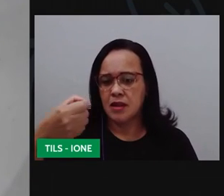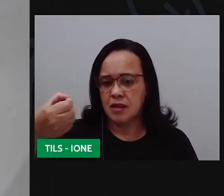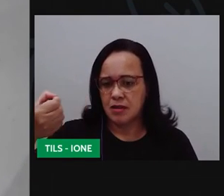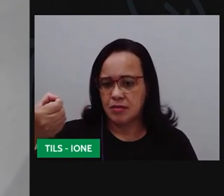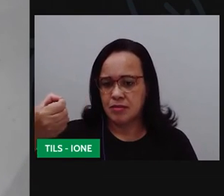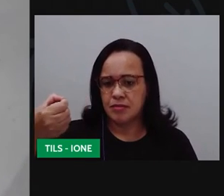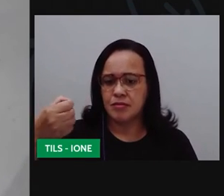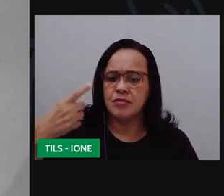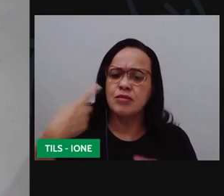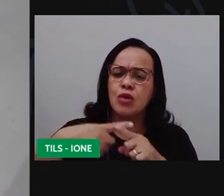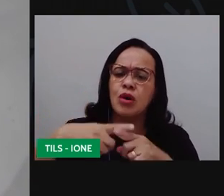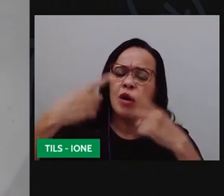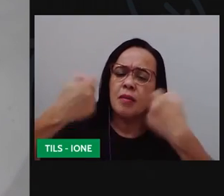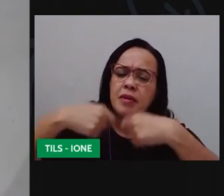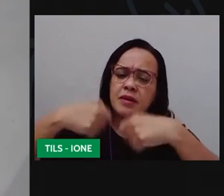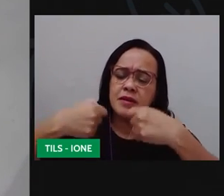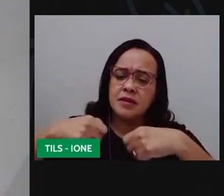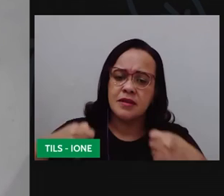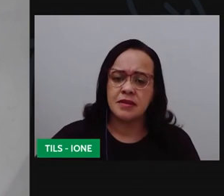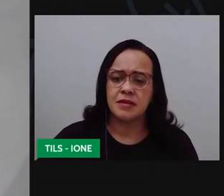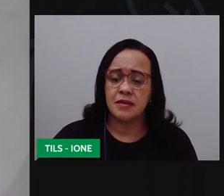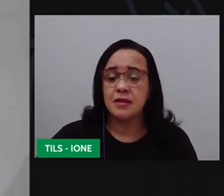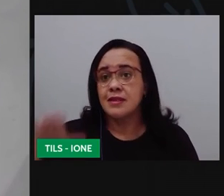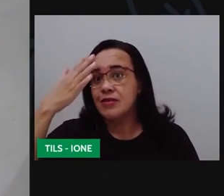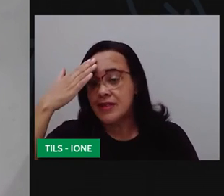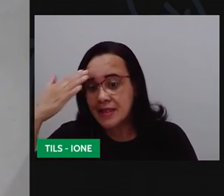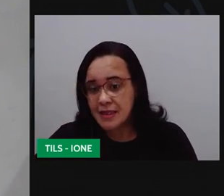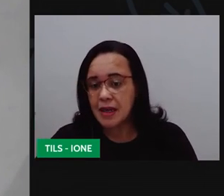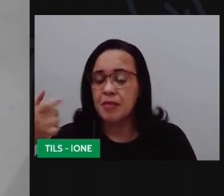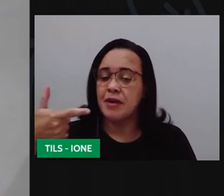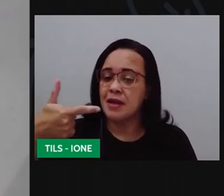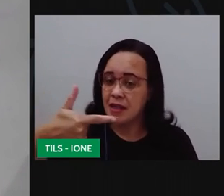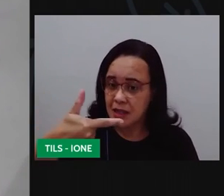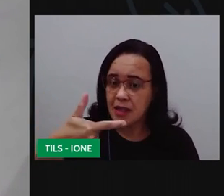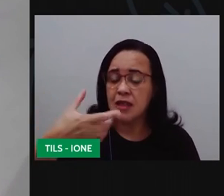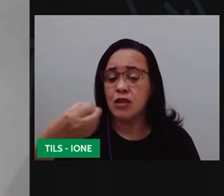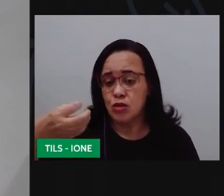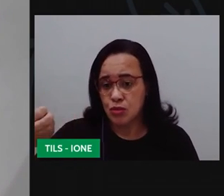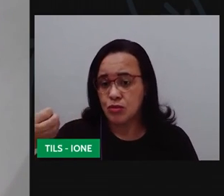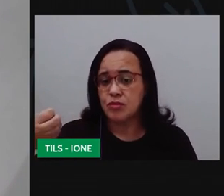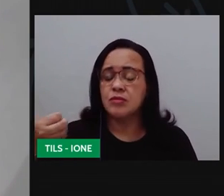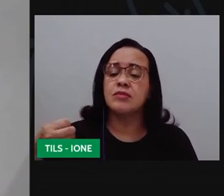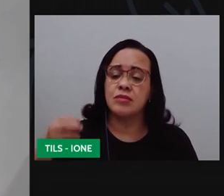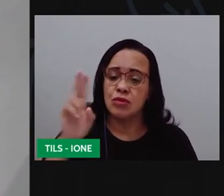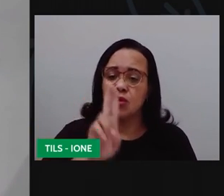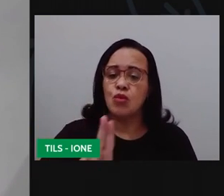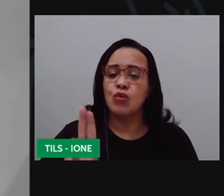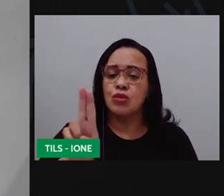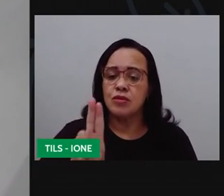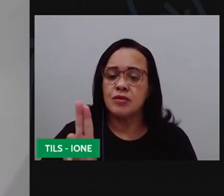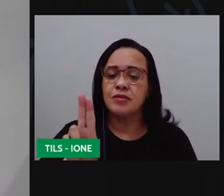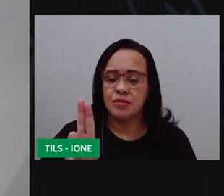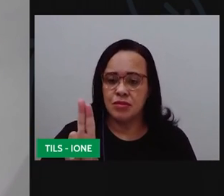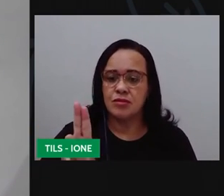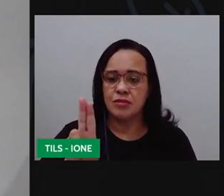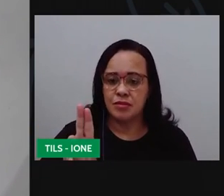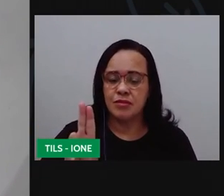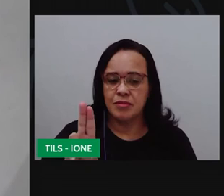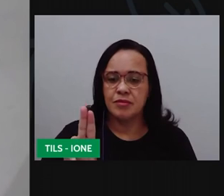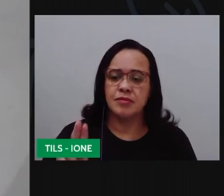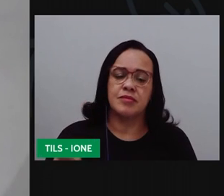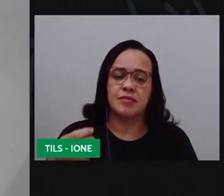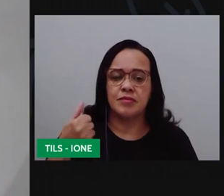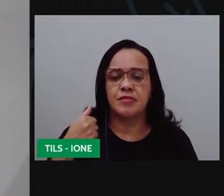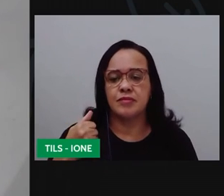porque eu preciso colocar 200 unidades que é para eu saber que são 200 unidades né isso duas